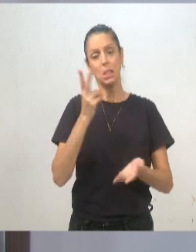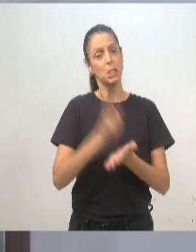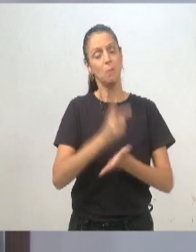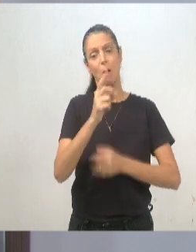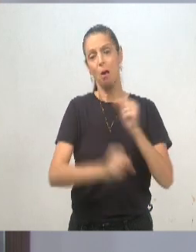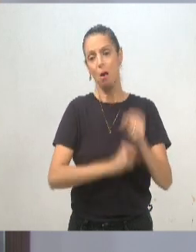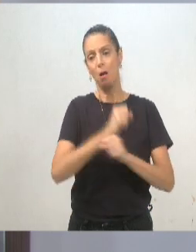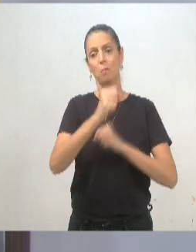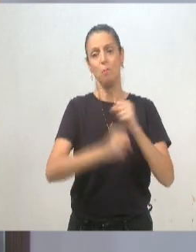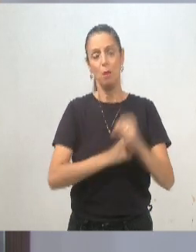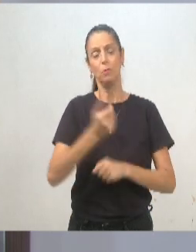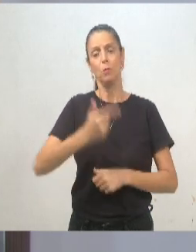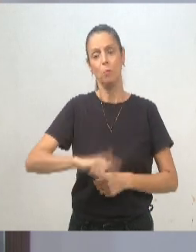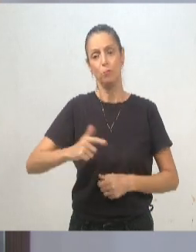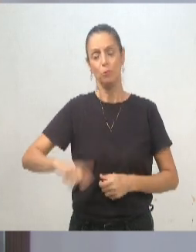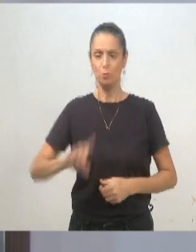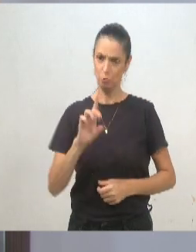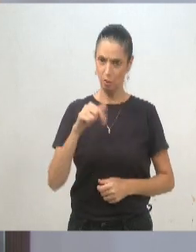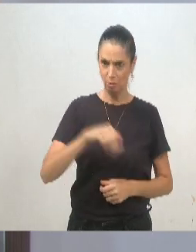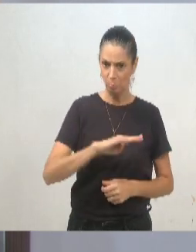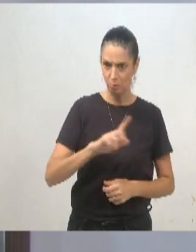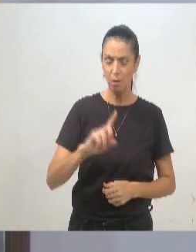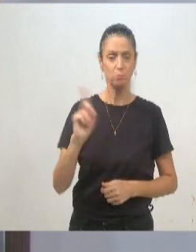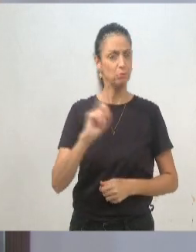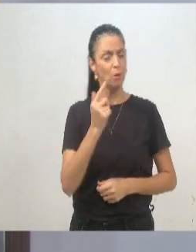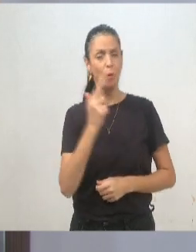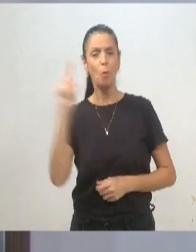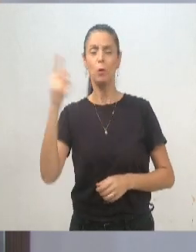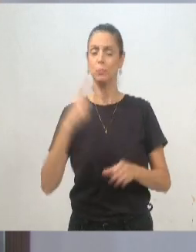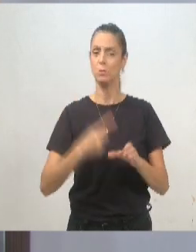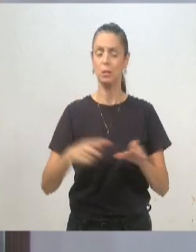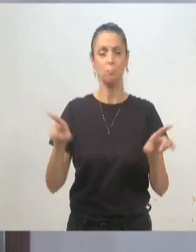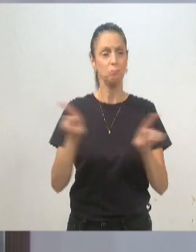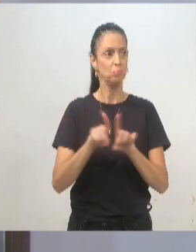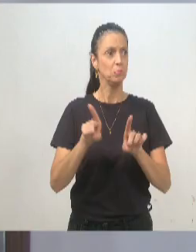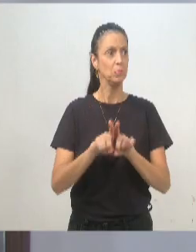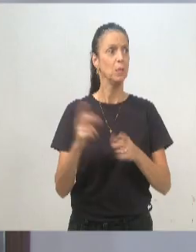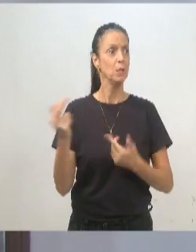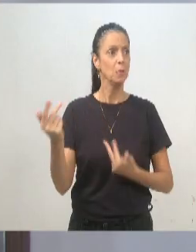e não somente na cidade de Blumenau, né? Esse déficit, na